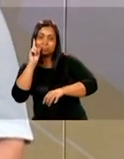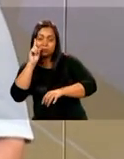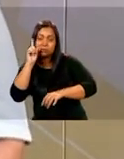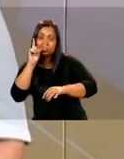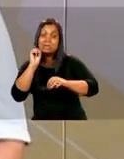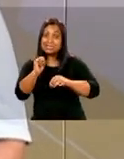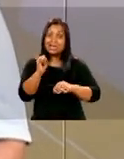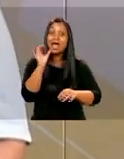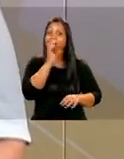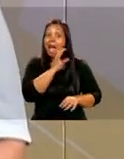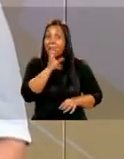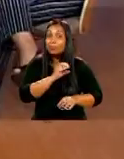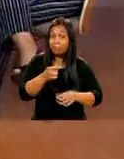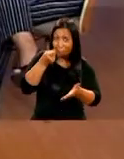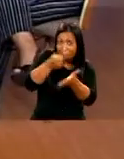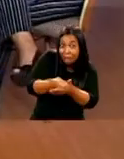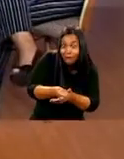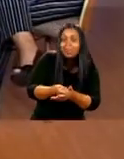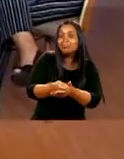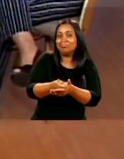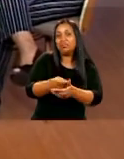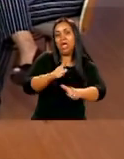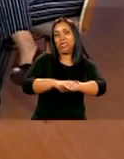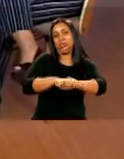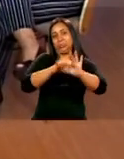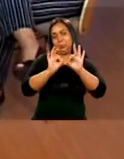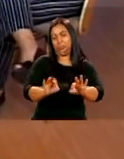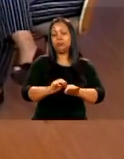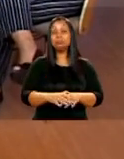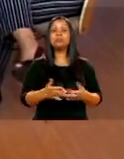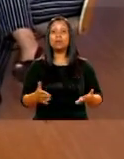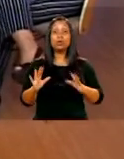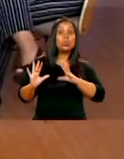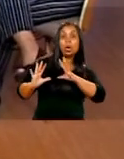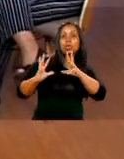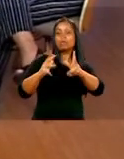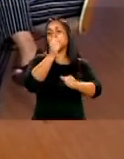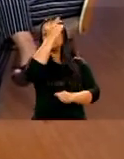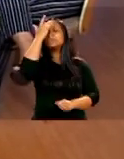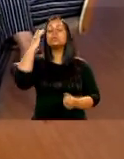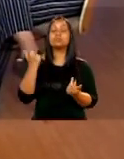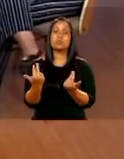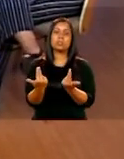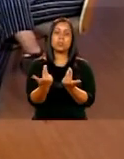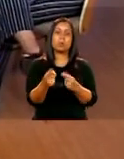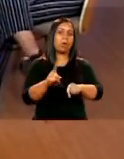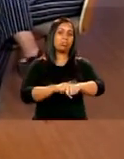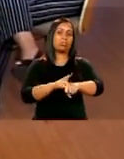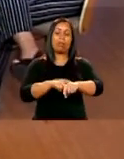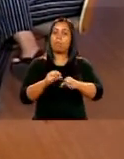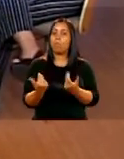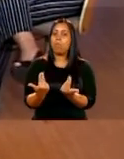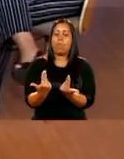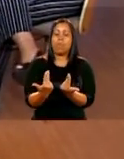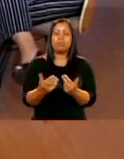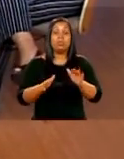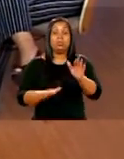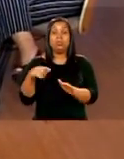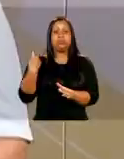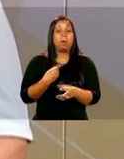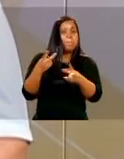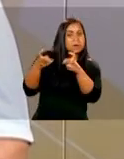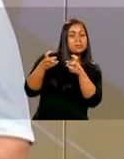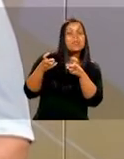se você é particular, é outra data. Sim. E lá, o nosso trabalho, nós atendemos a todos da mesma forma. Né? Então, às vezes, a